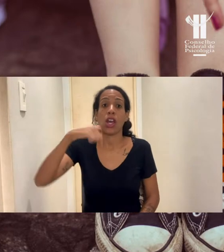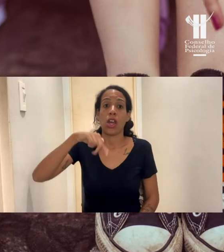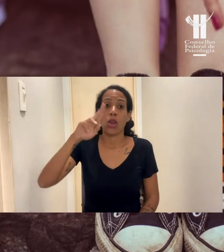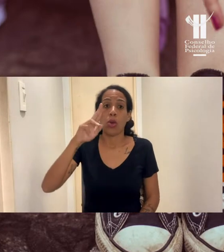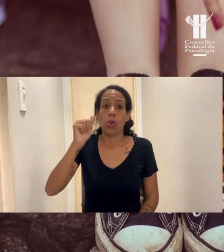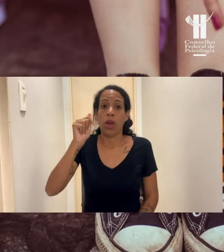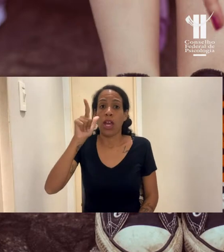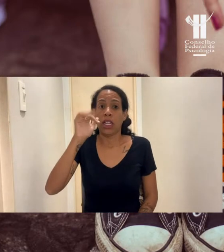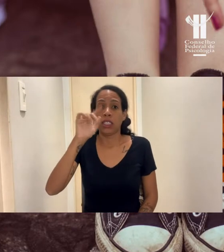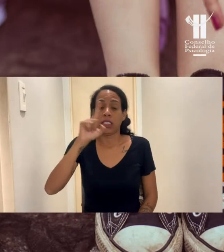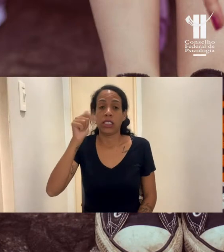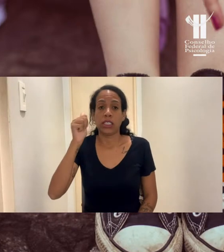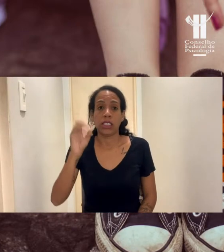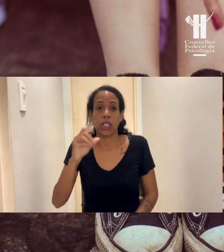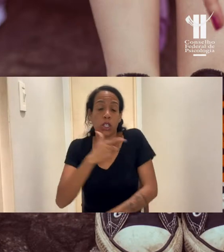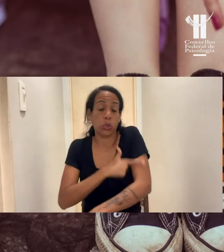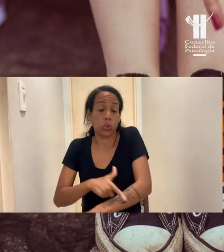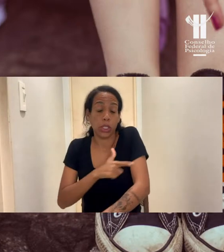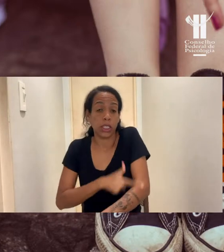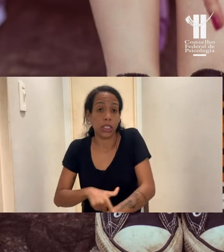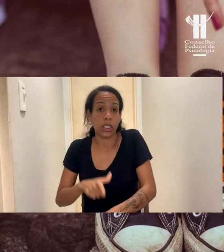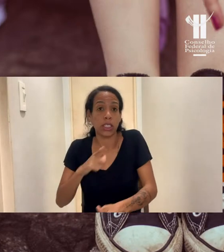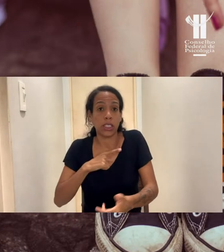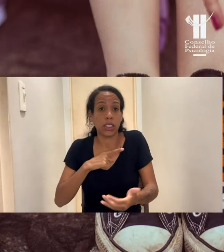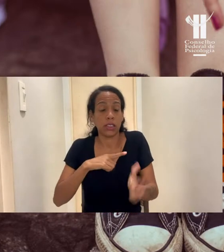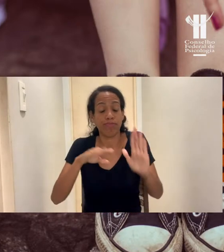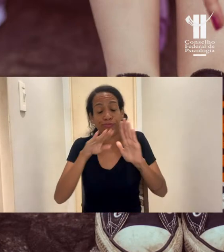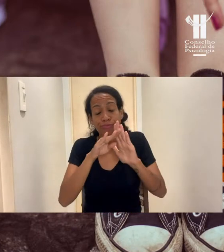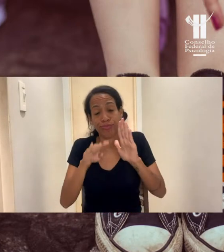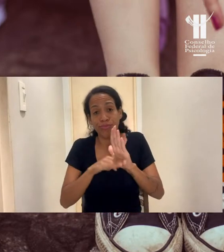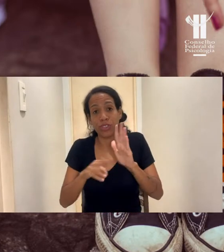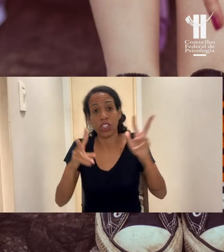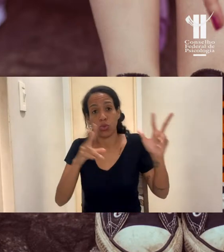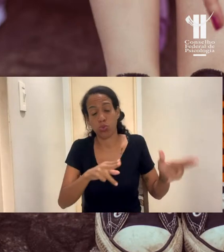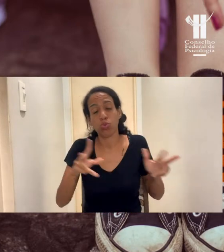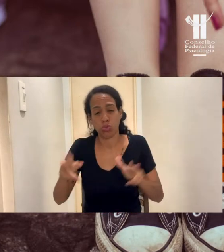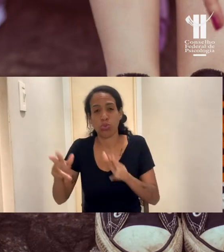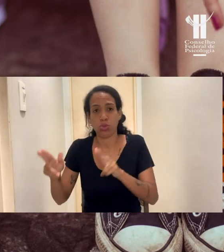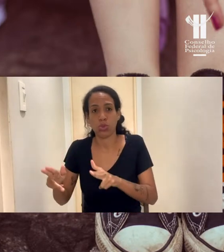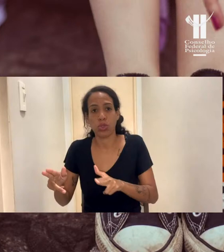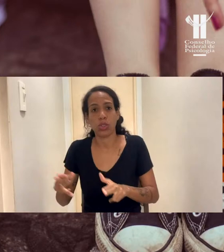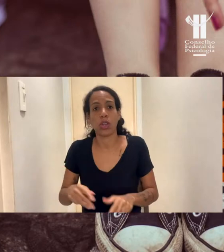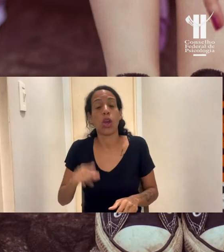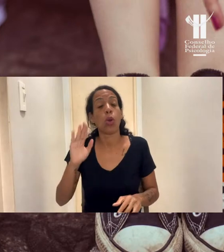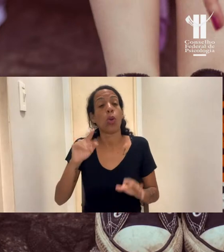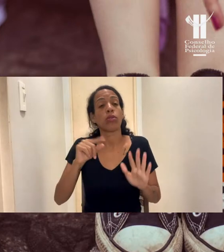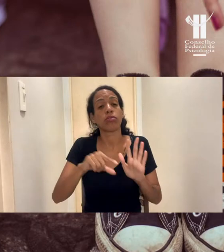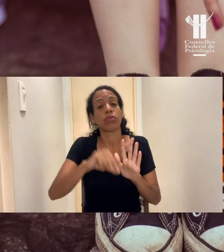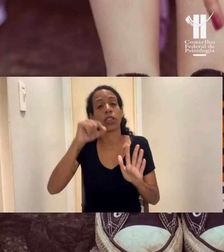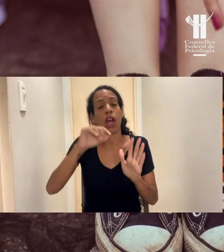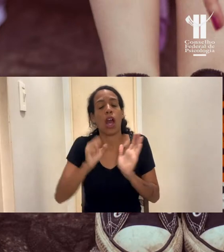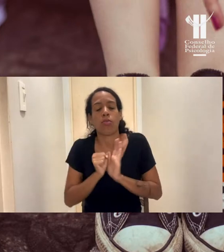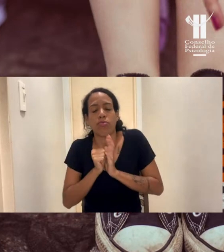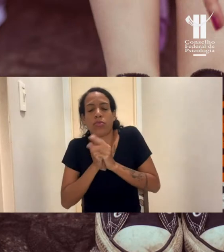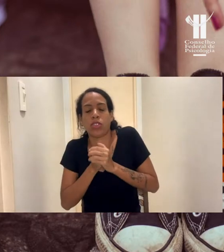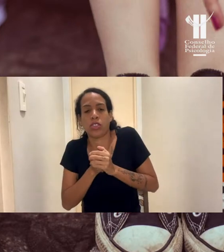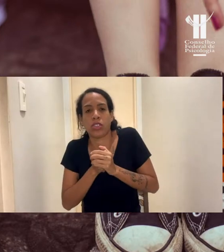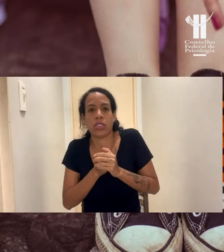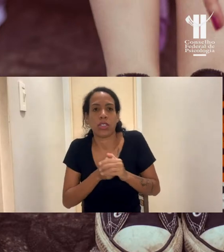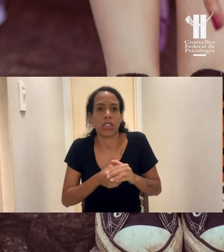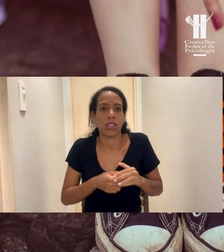socioeducação. Nós temos aí muitas agendas e pautas em comum, e a principal delas, né, é a proteção integral dos